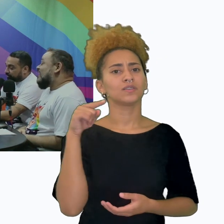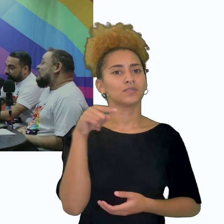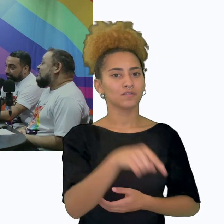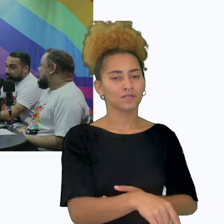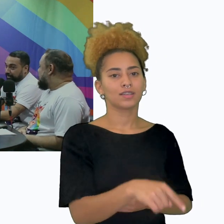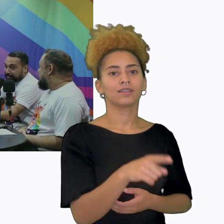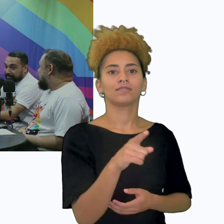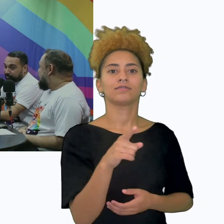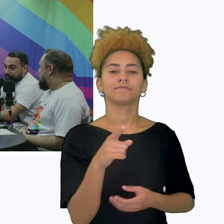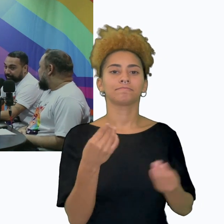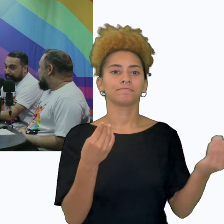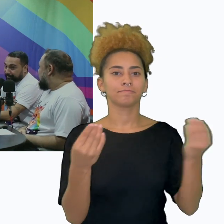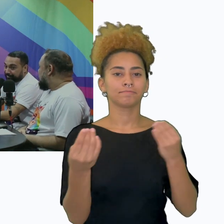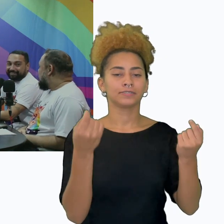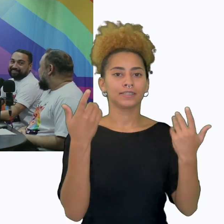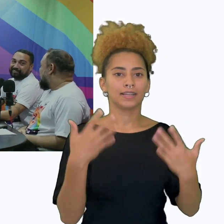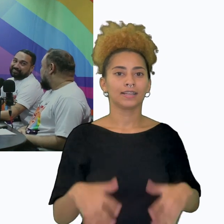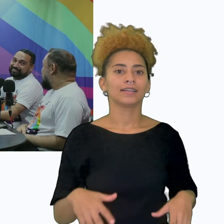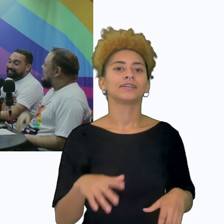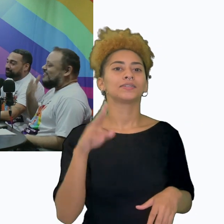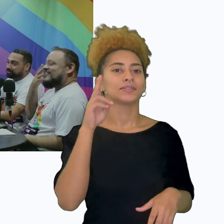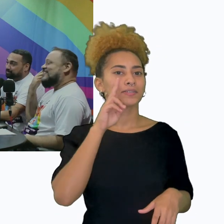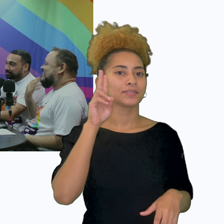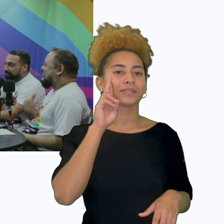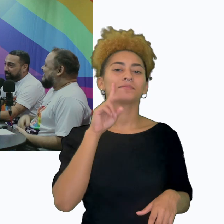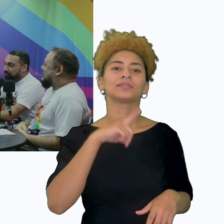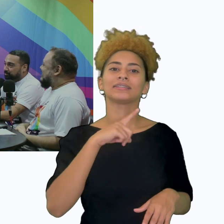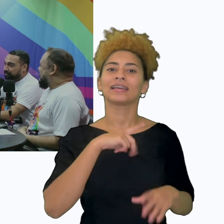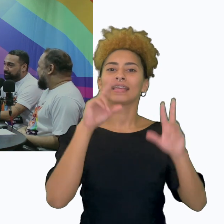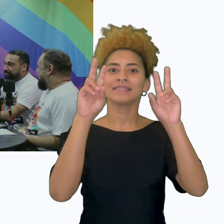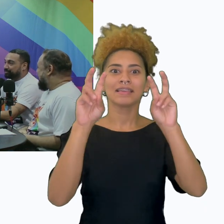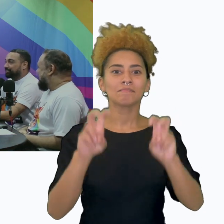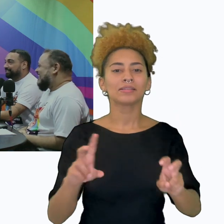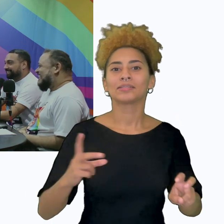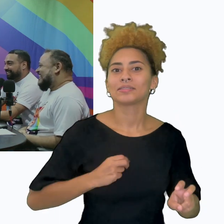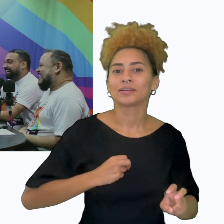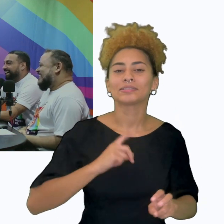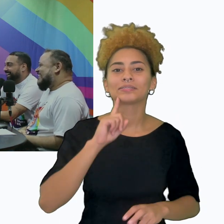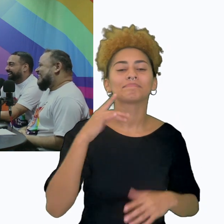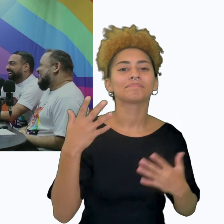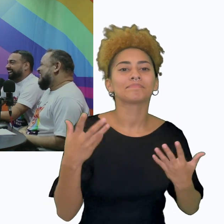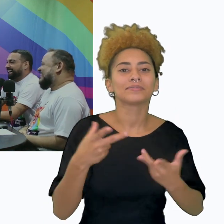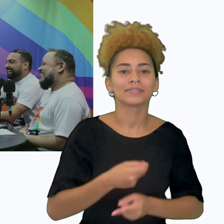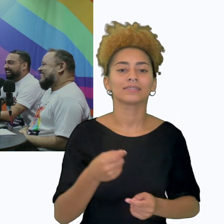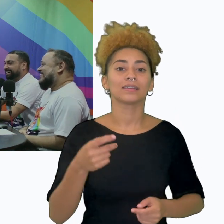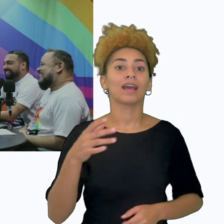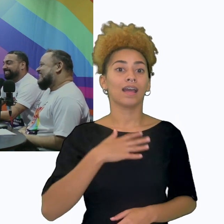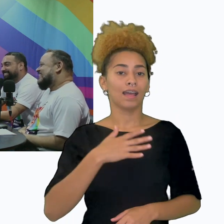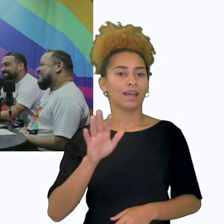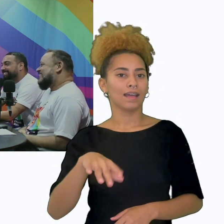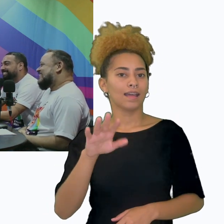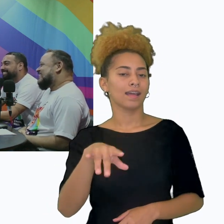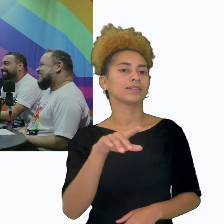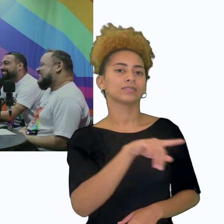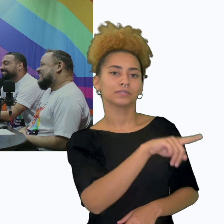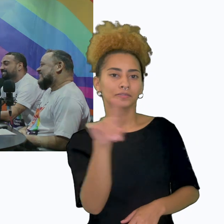Mulher, tu veio na janela da Topic. Era muito bom, né? Era muita coisa que Era muito escândalo. E outra, o Glitter, uma